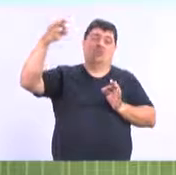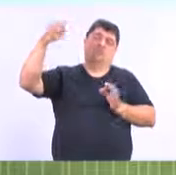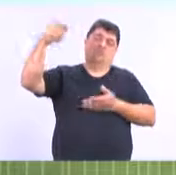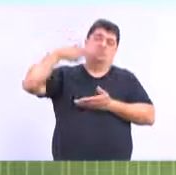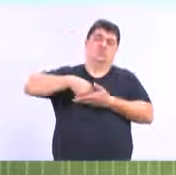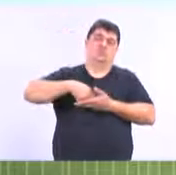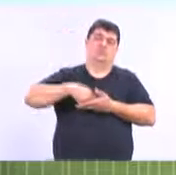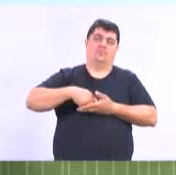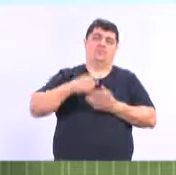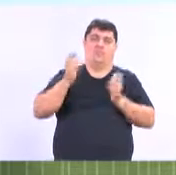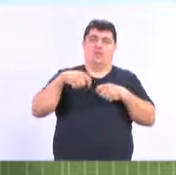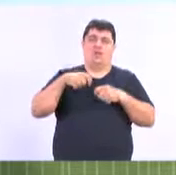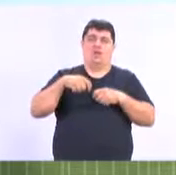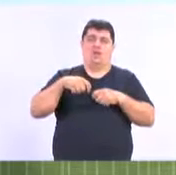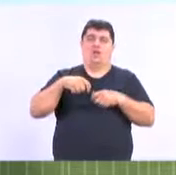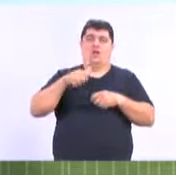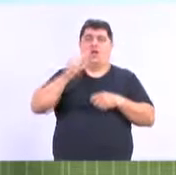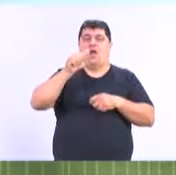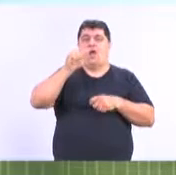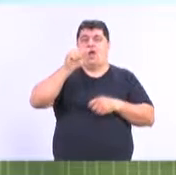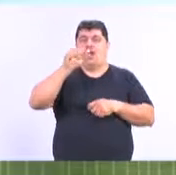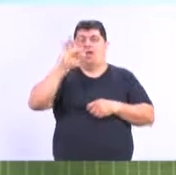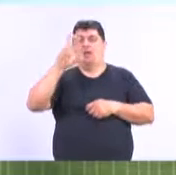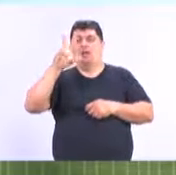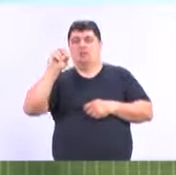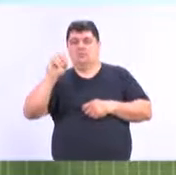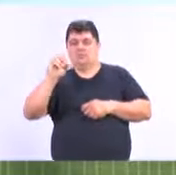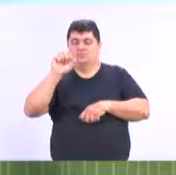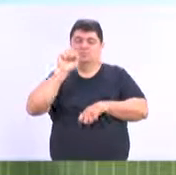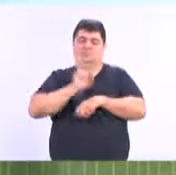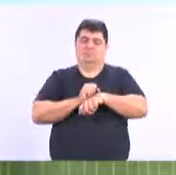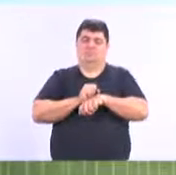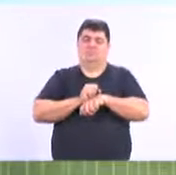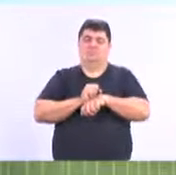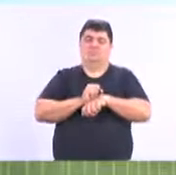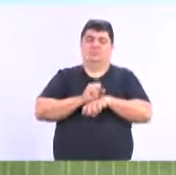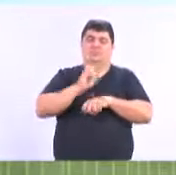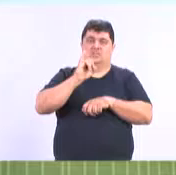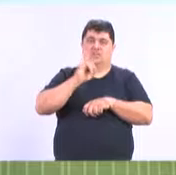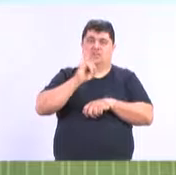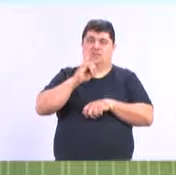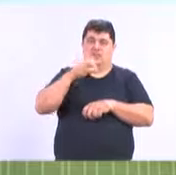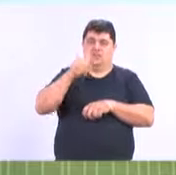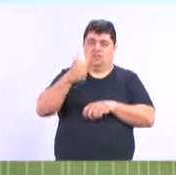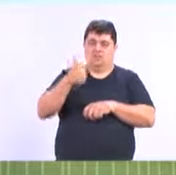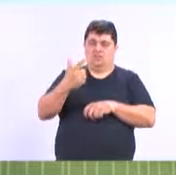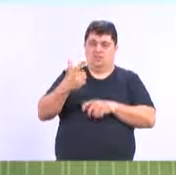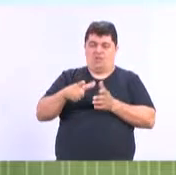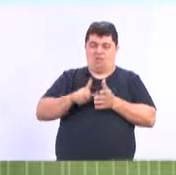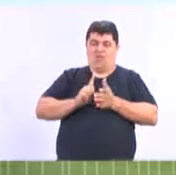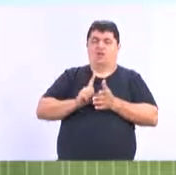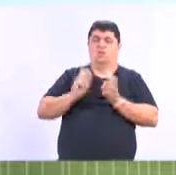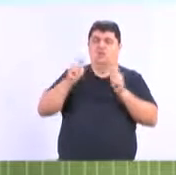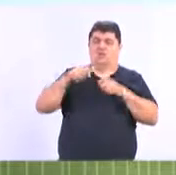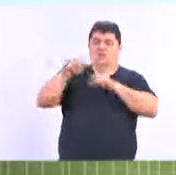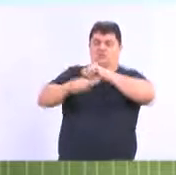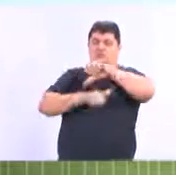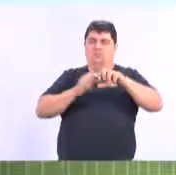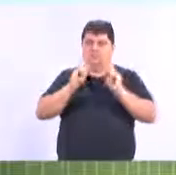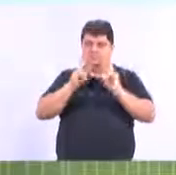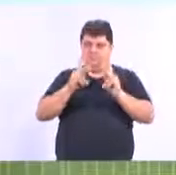gente vai trabalhar no ativo não circulante. Sendo curto prazo, no circulante.